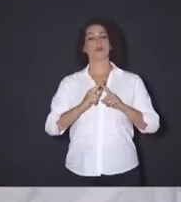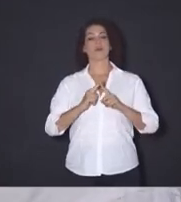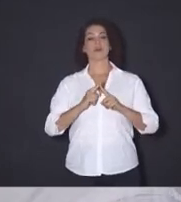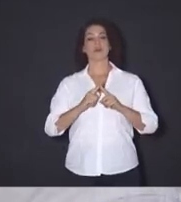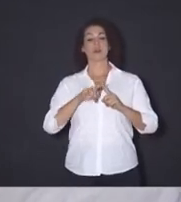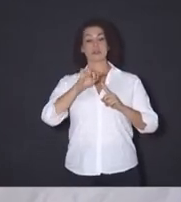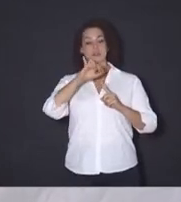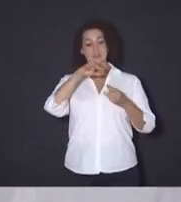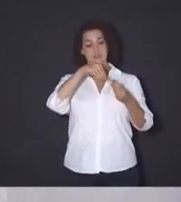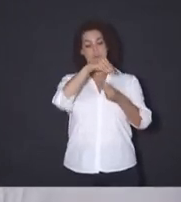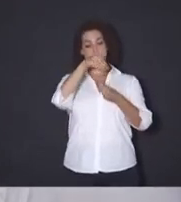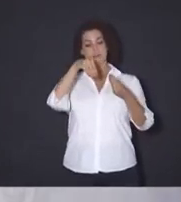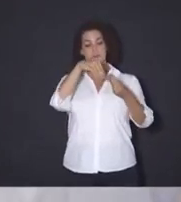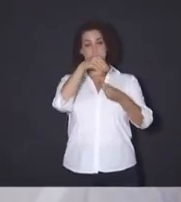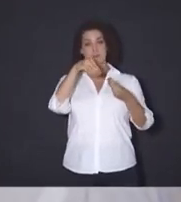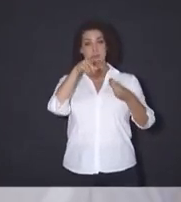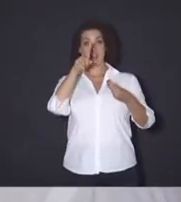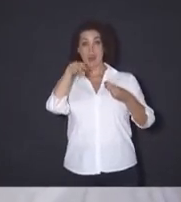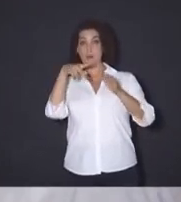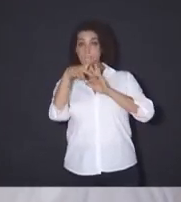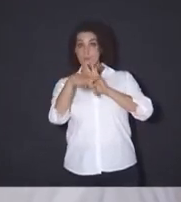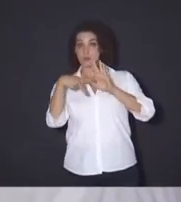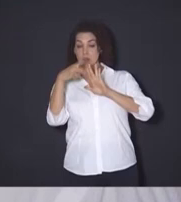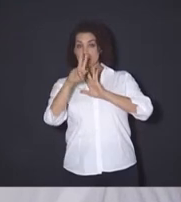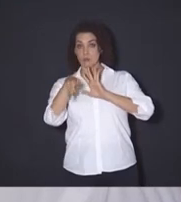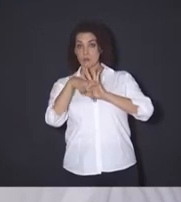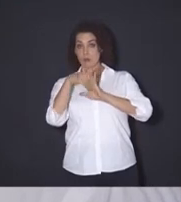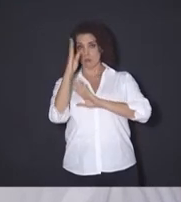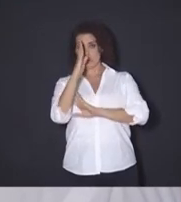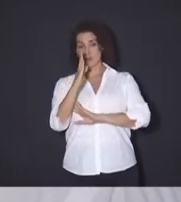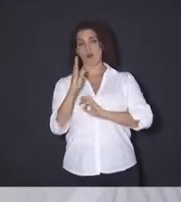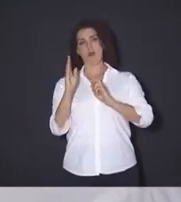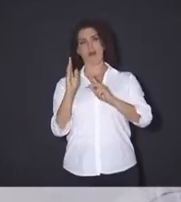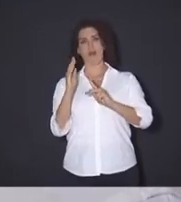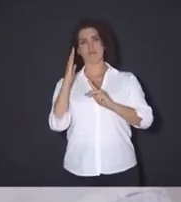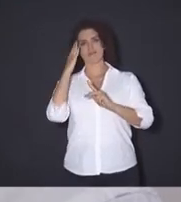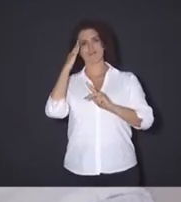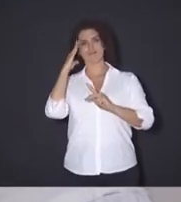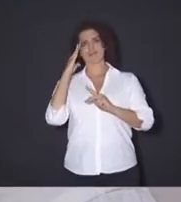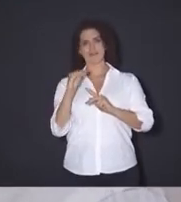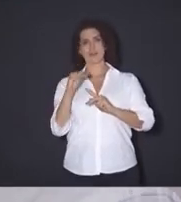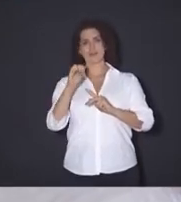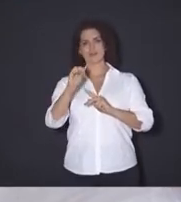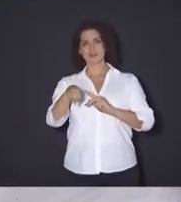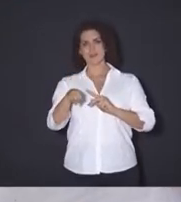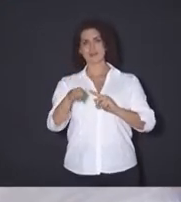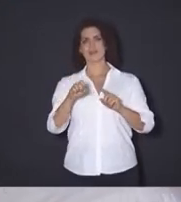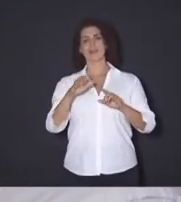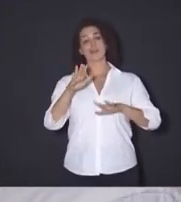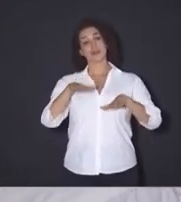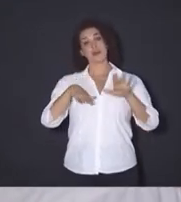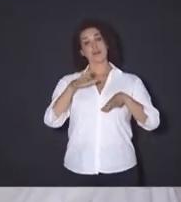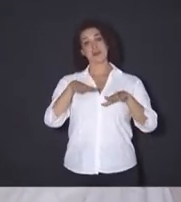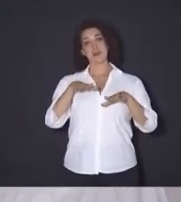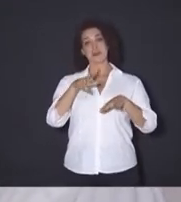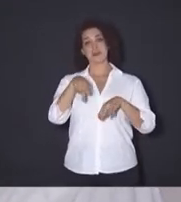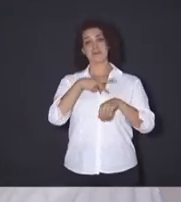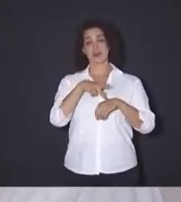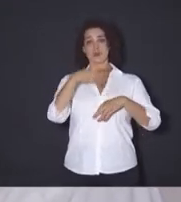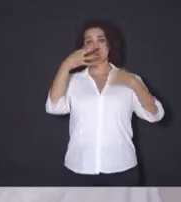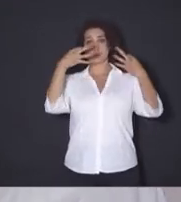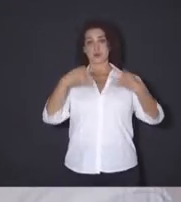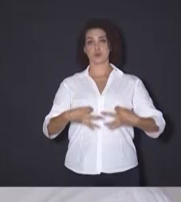se a miscigenação fosse um projeto de brasil a gente até entenderia talvez tivéssemos um país mais justo mais humano